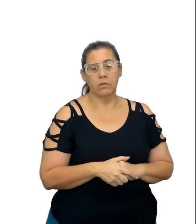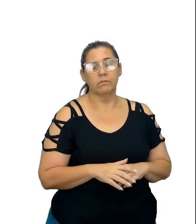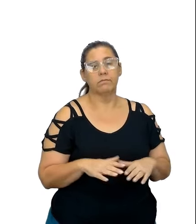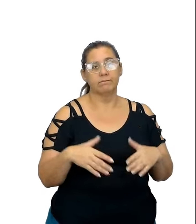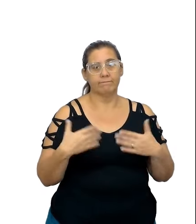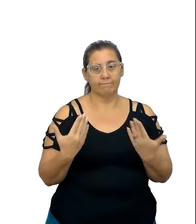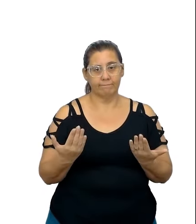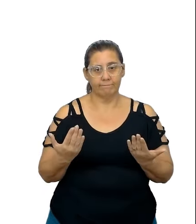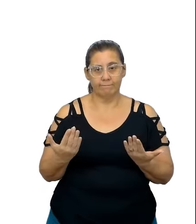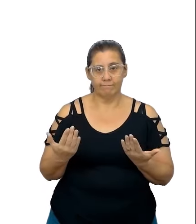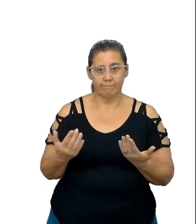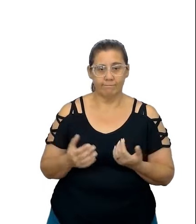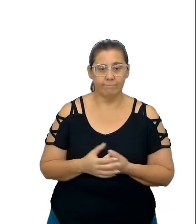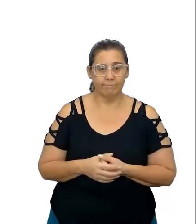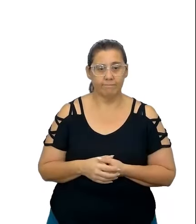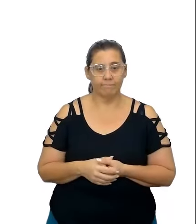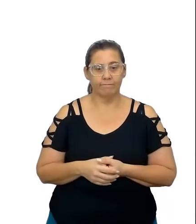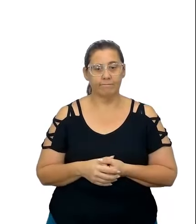Enfim, a hipocrisia.